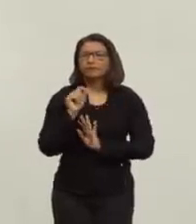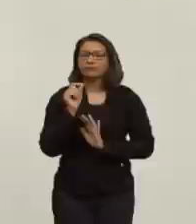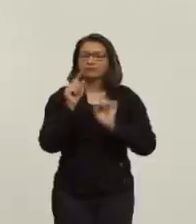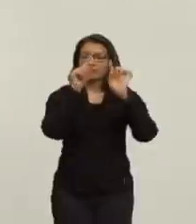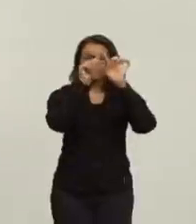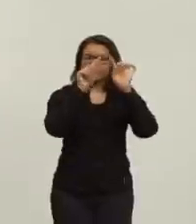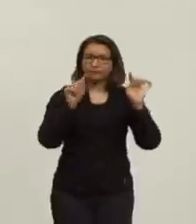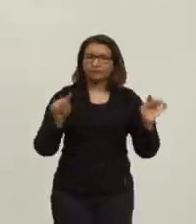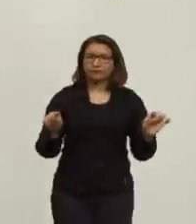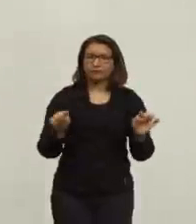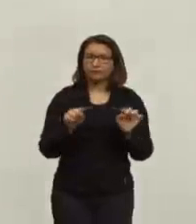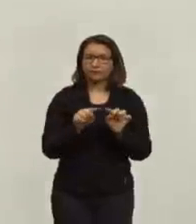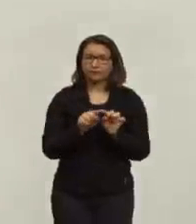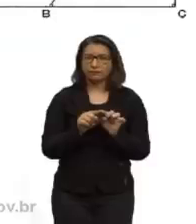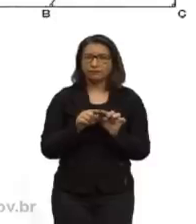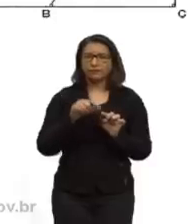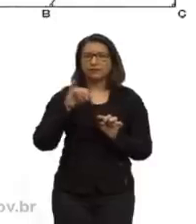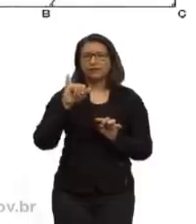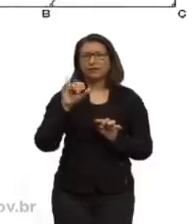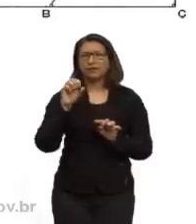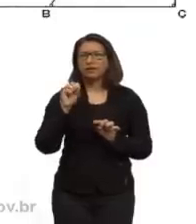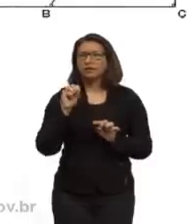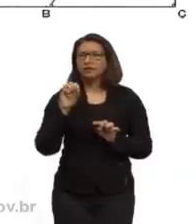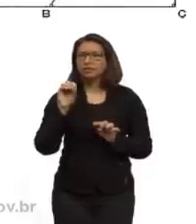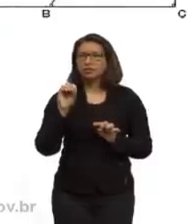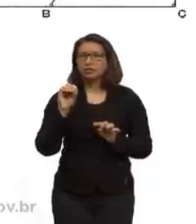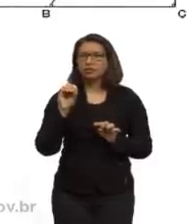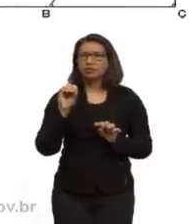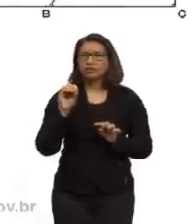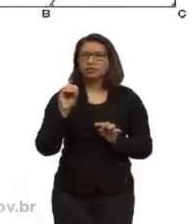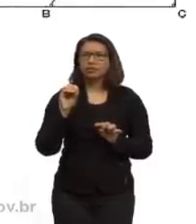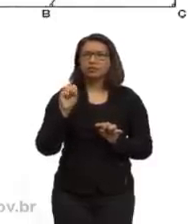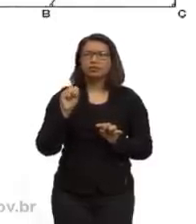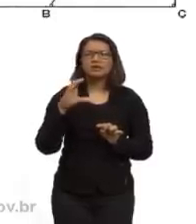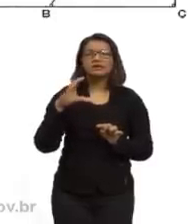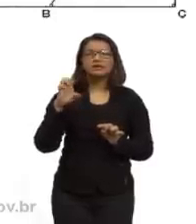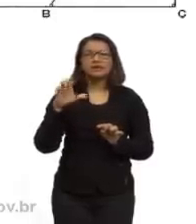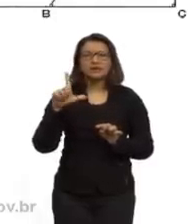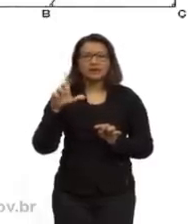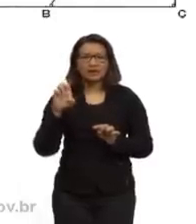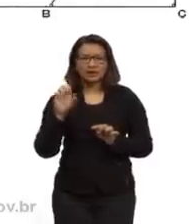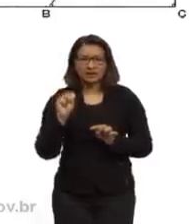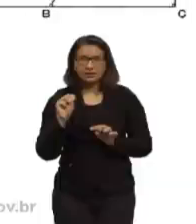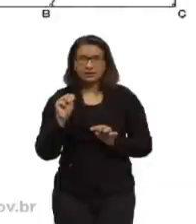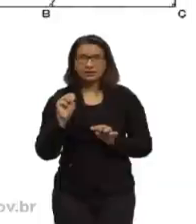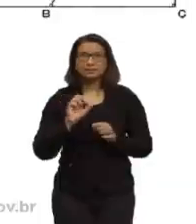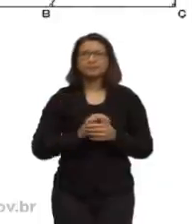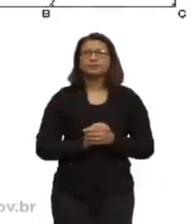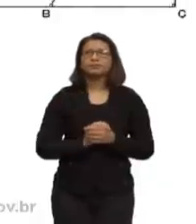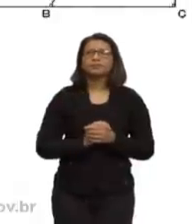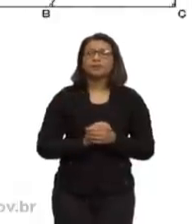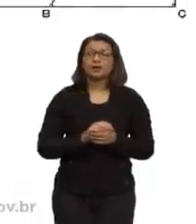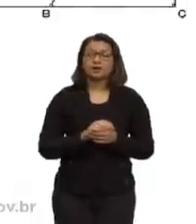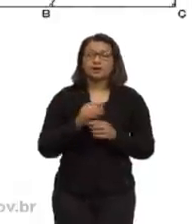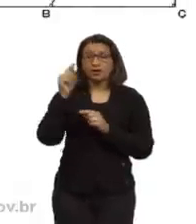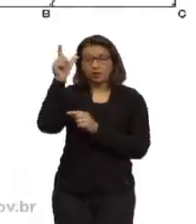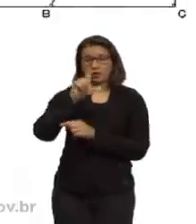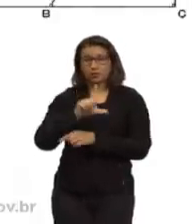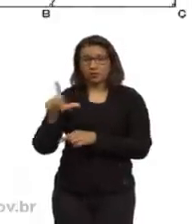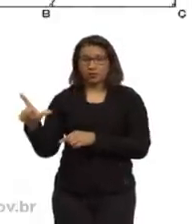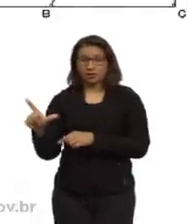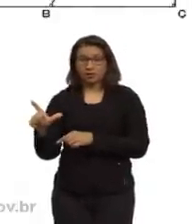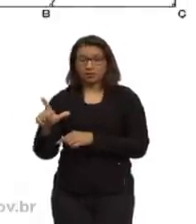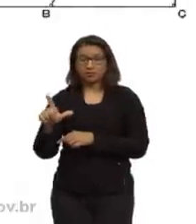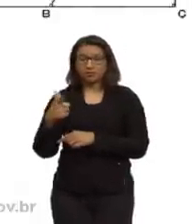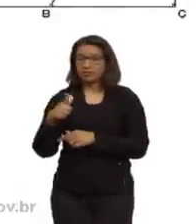triângulo isósceles, ACD, no qual o segmento AB mede 3, o lado desigual, porque nós temos, ó,